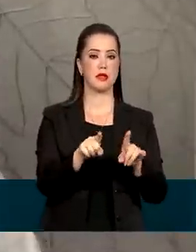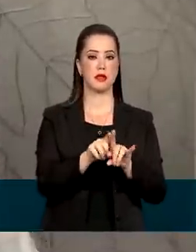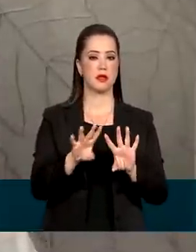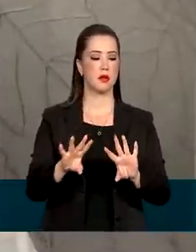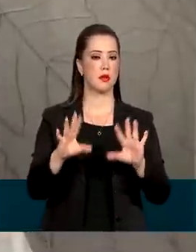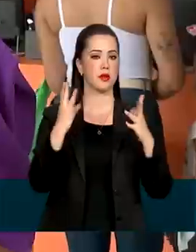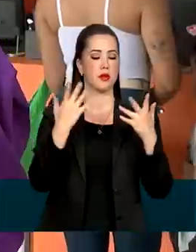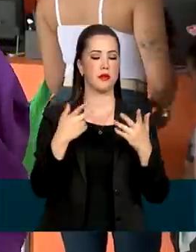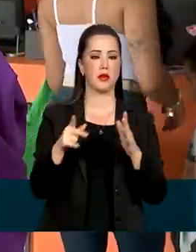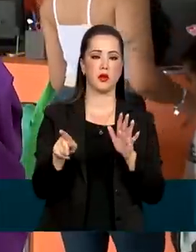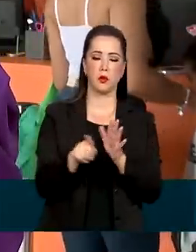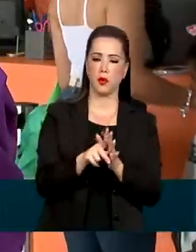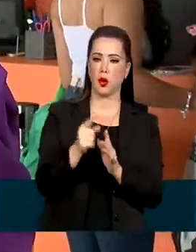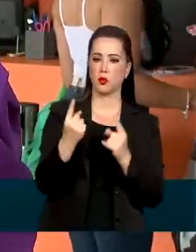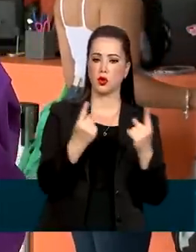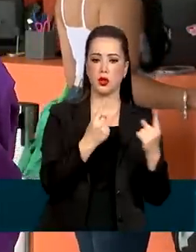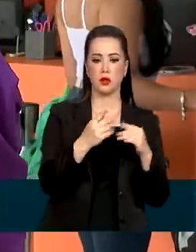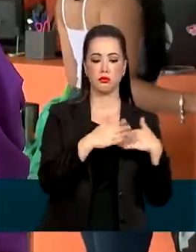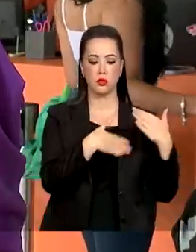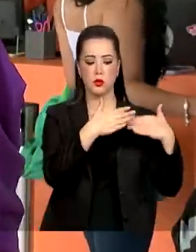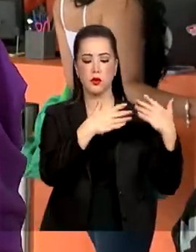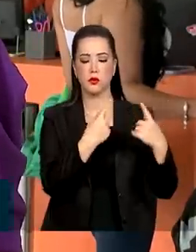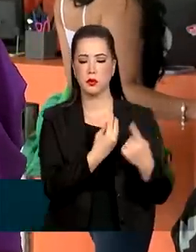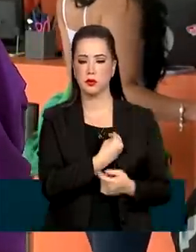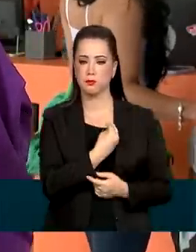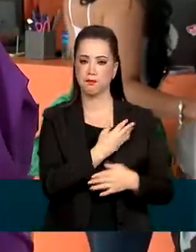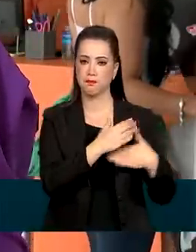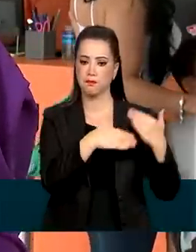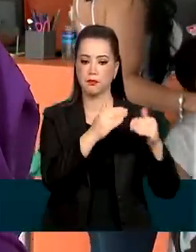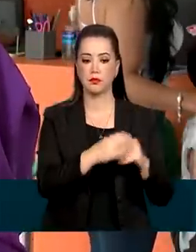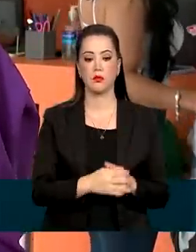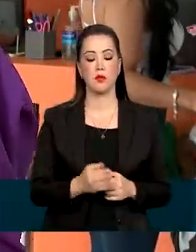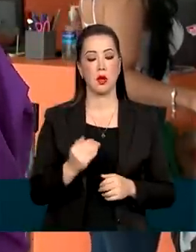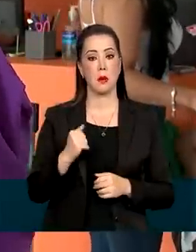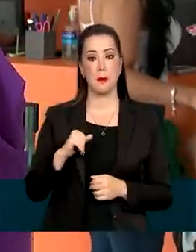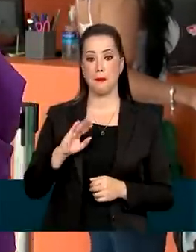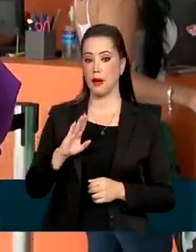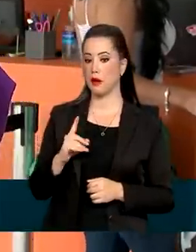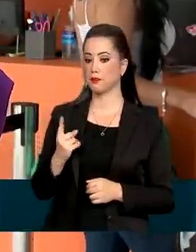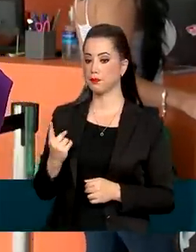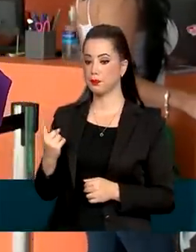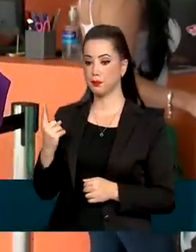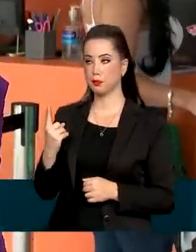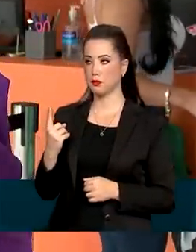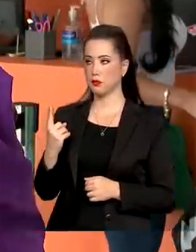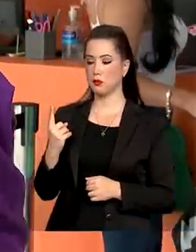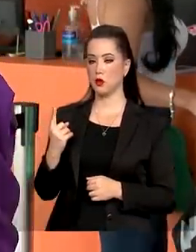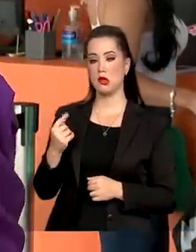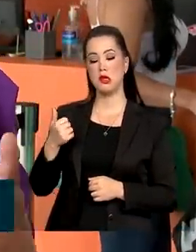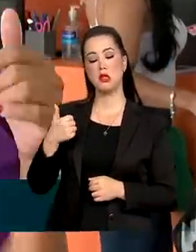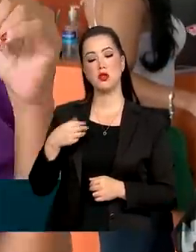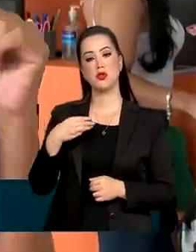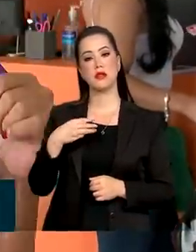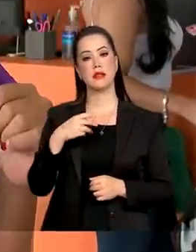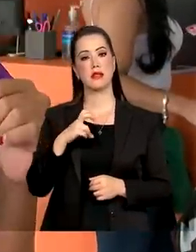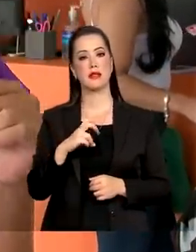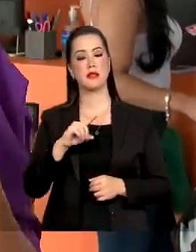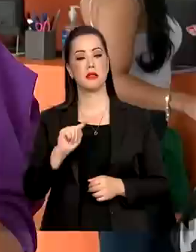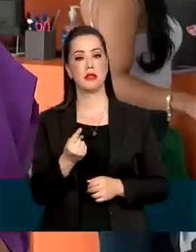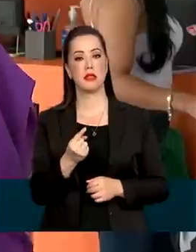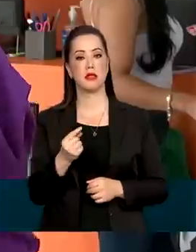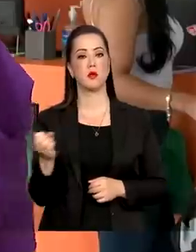desenvolvimento profissional deles foram mais de 135.400 novos postos de trabalho criados em